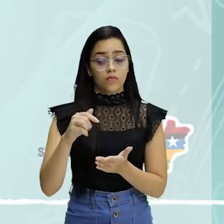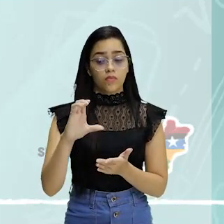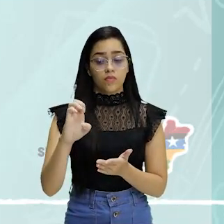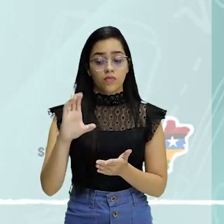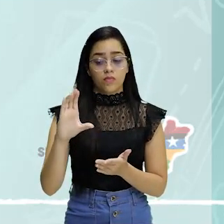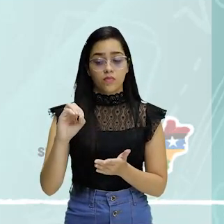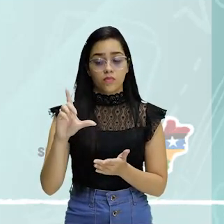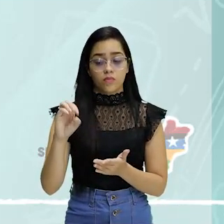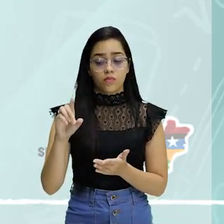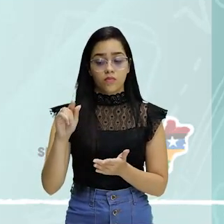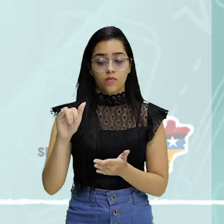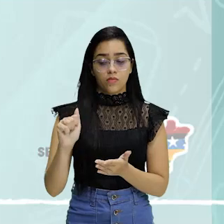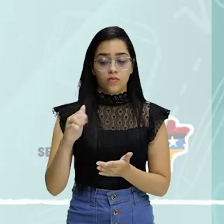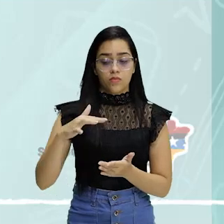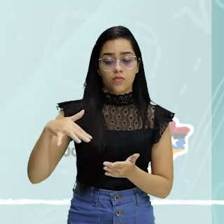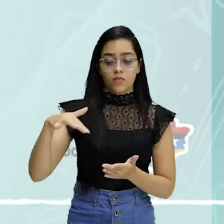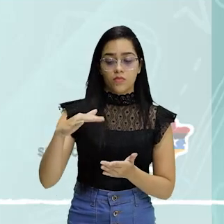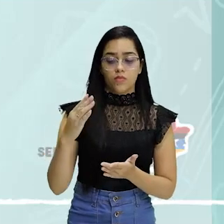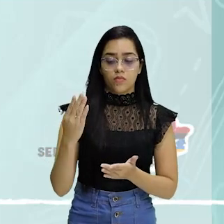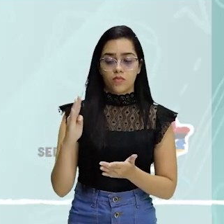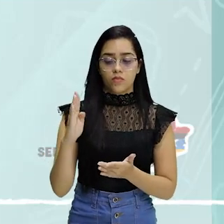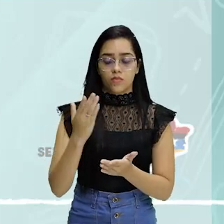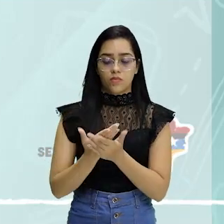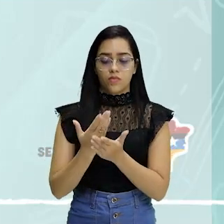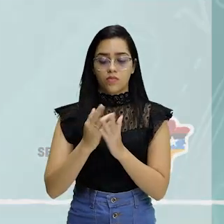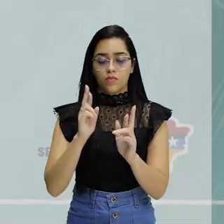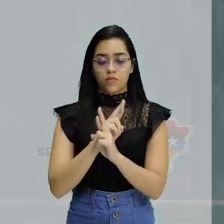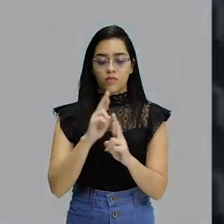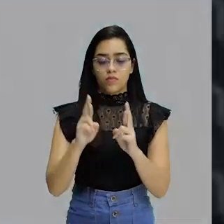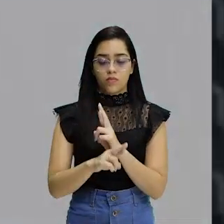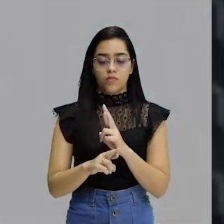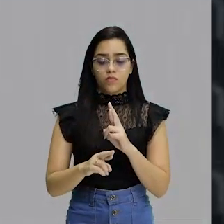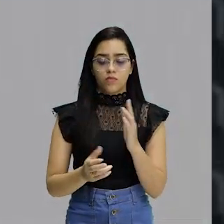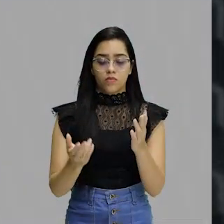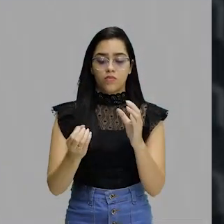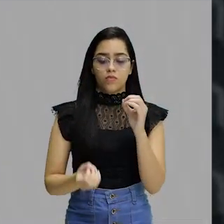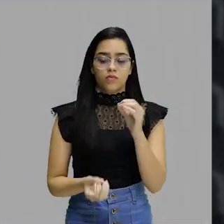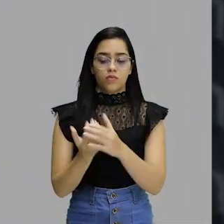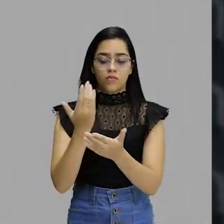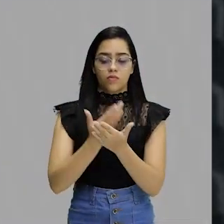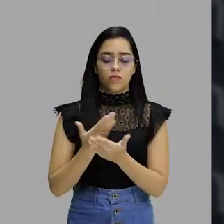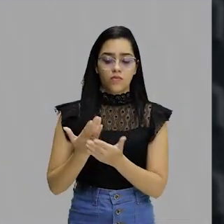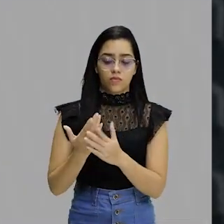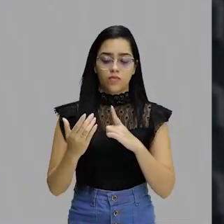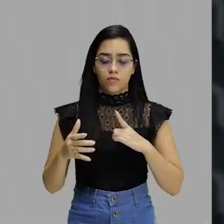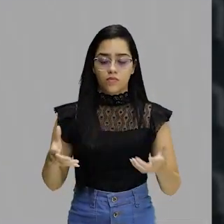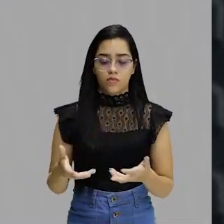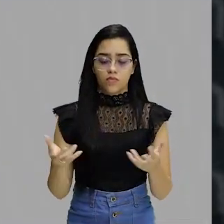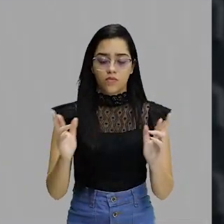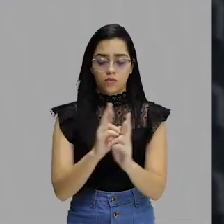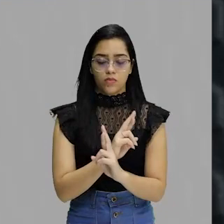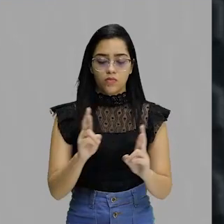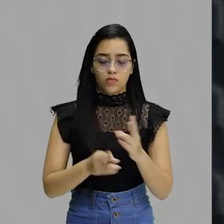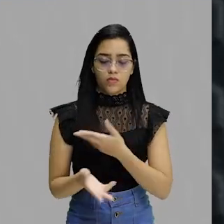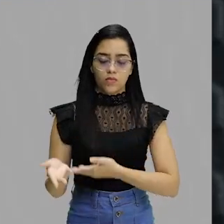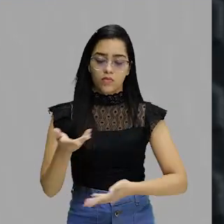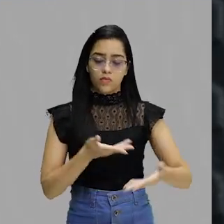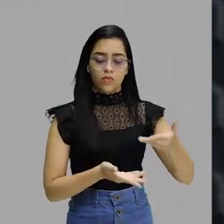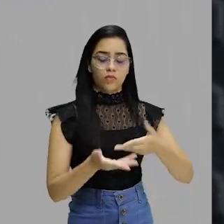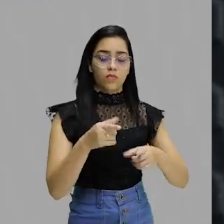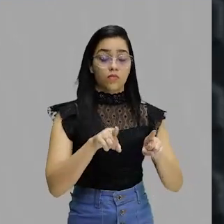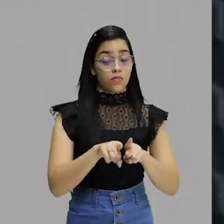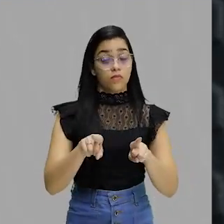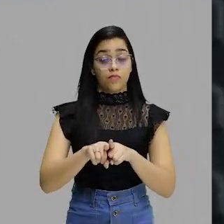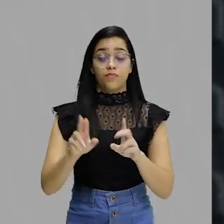ela é a área da biologia que estuda as relações ecológicas que os seres vivos promovem entre si e as